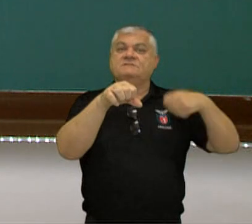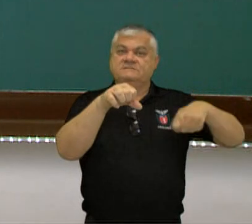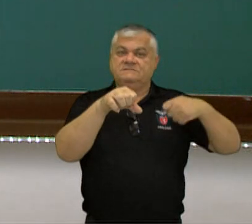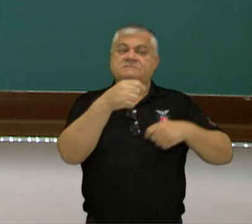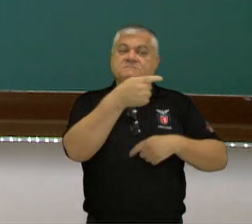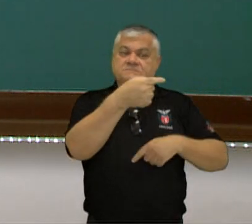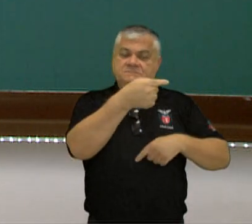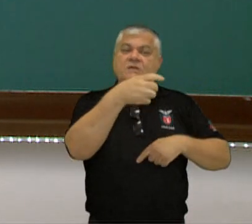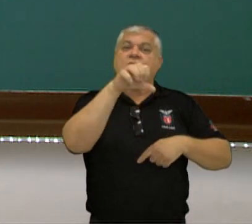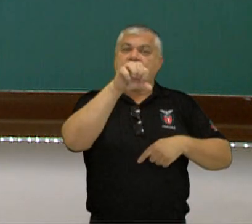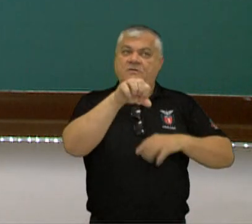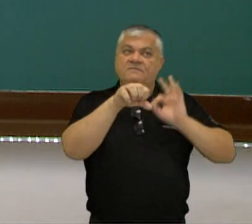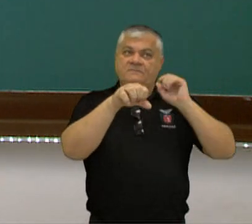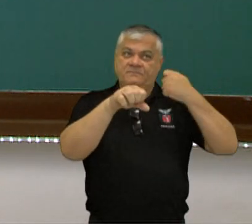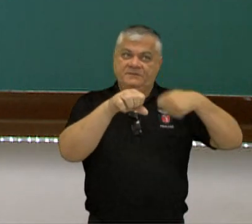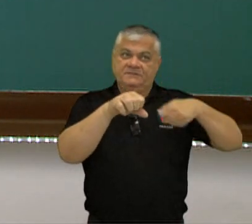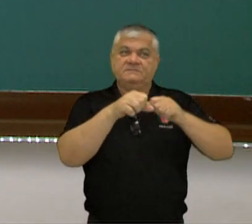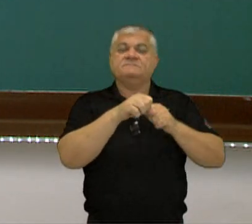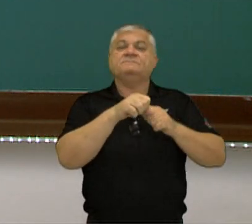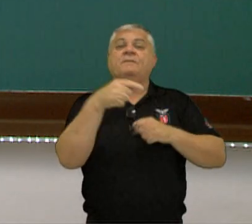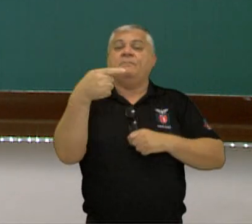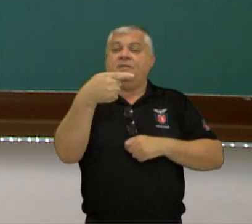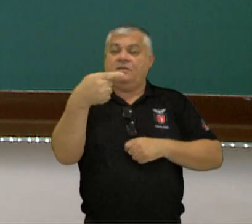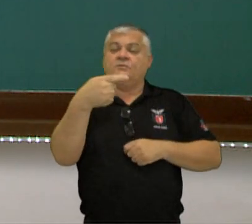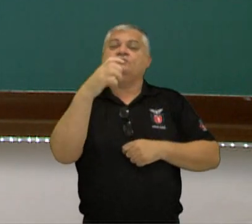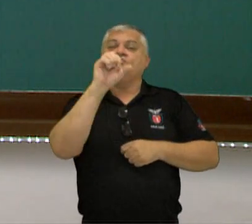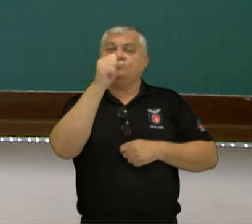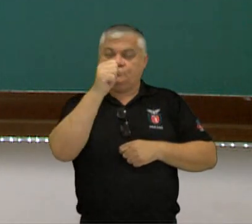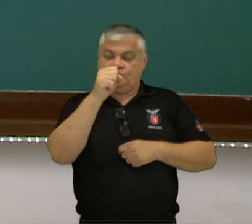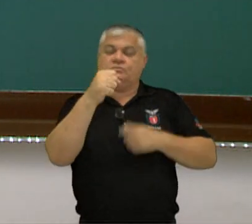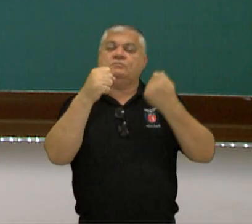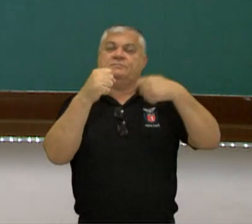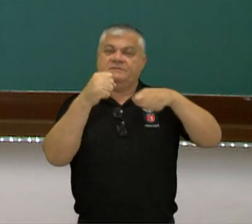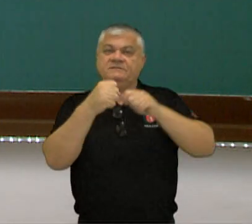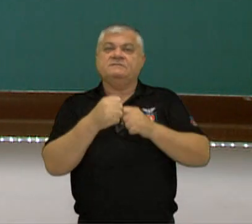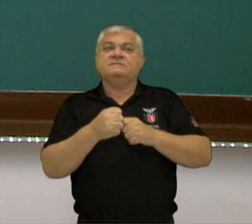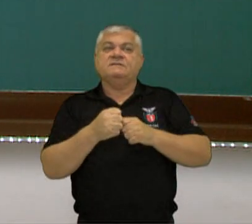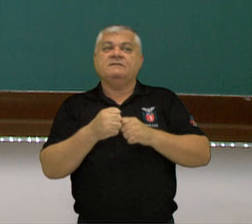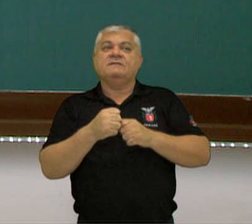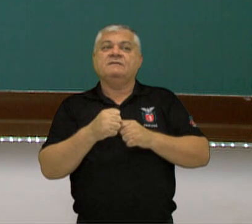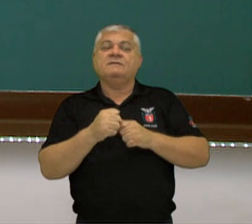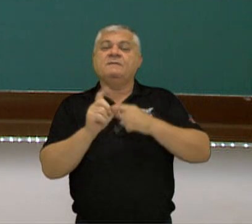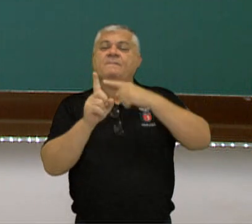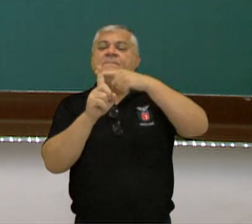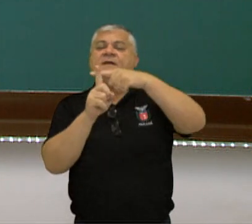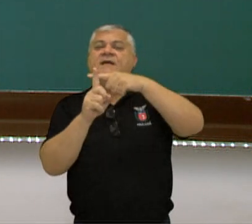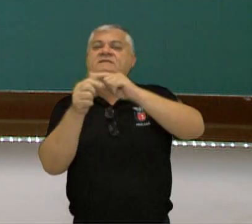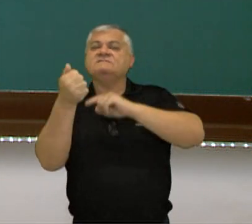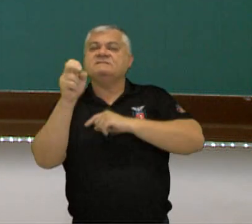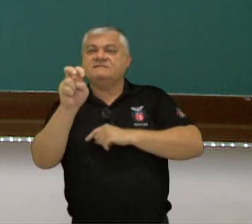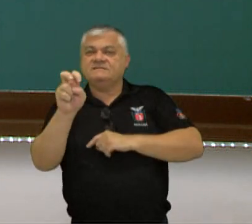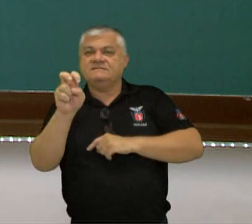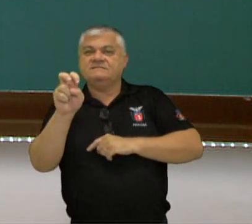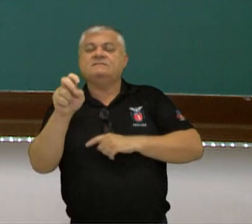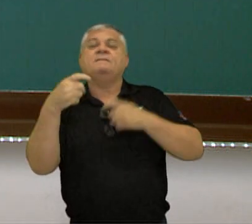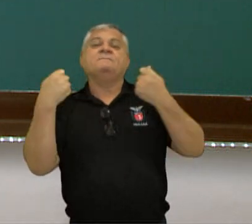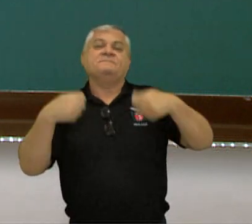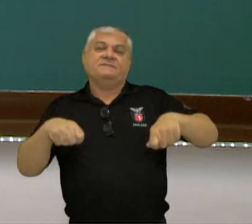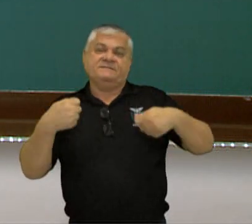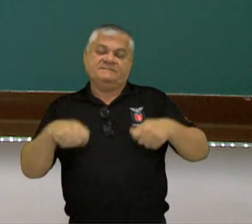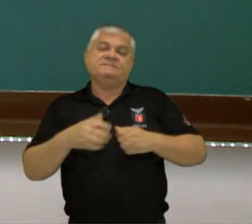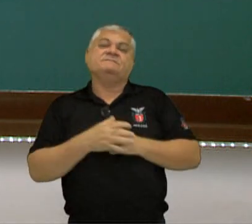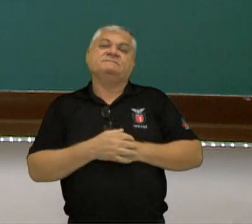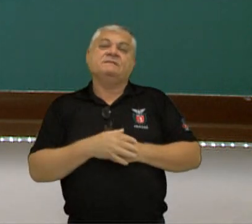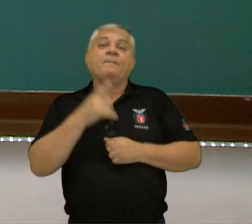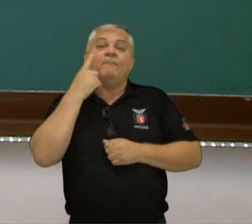Tem que aparecer menos 9. No menos 18, então tem que ficar menos 18. E lá no mais 15, esse mais vai ter que